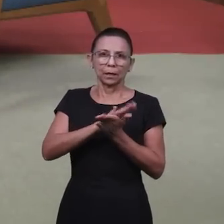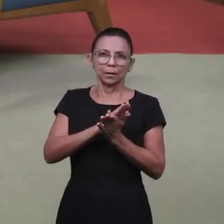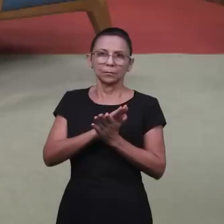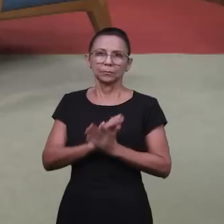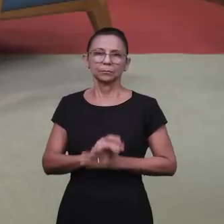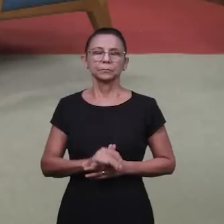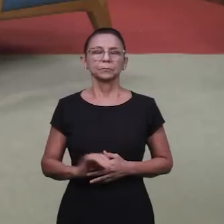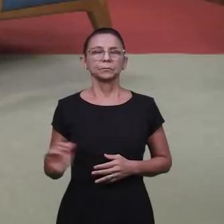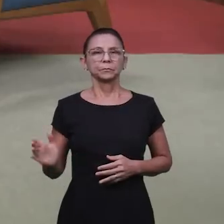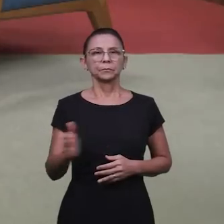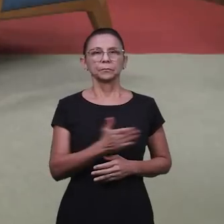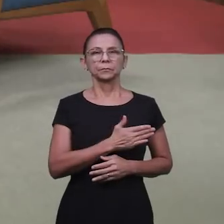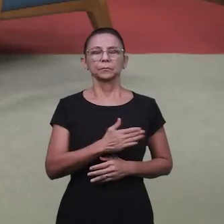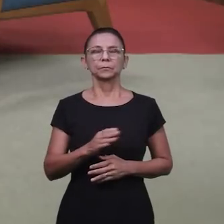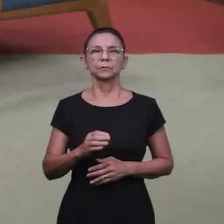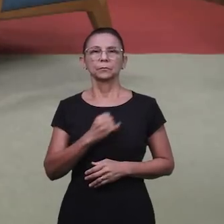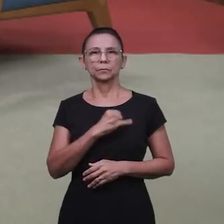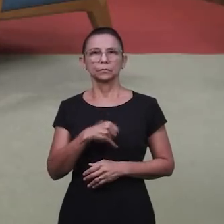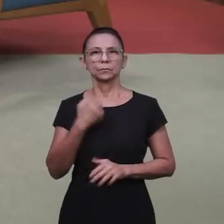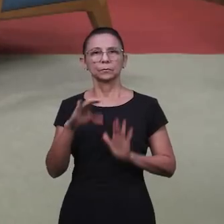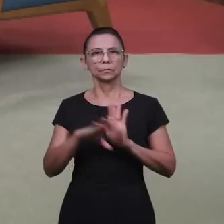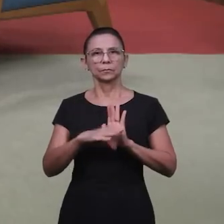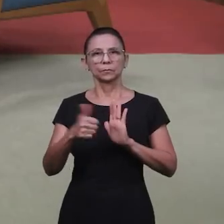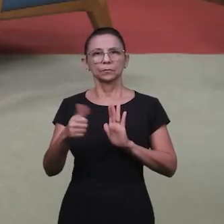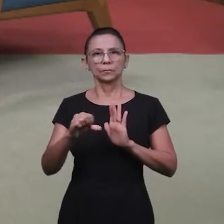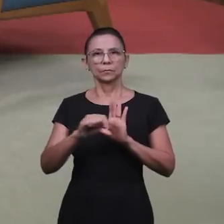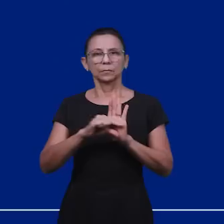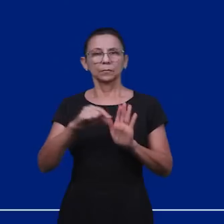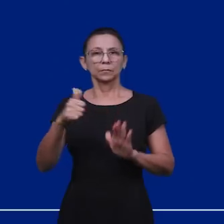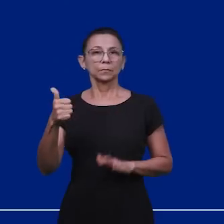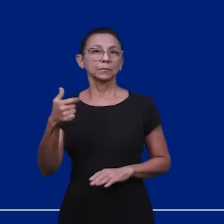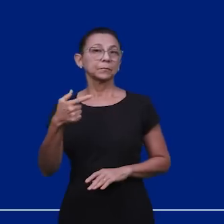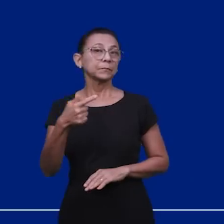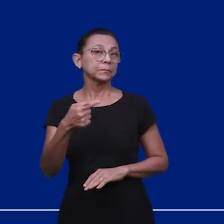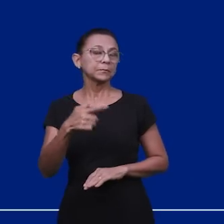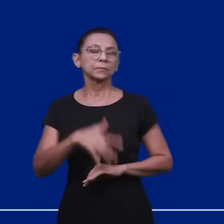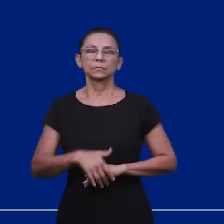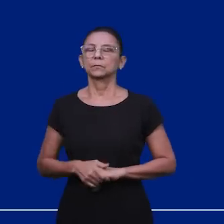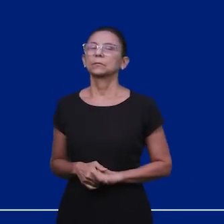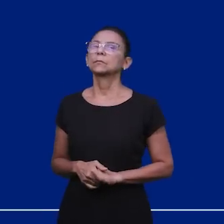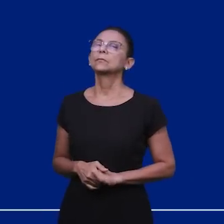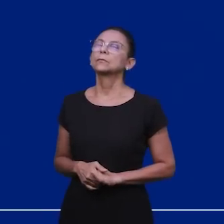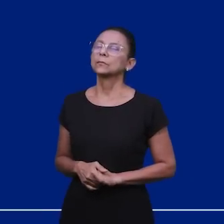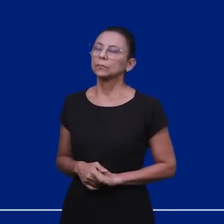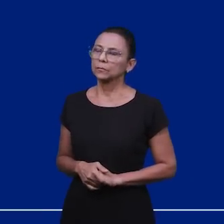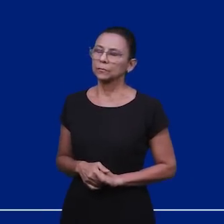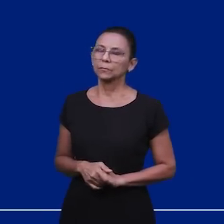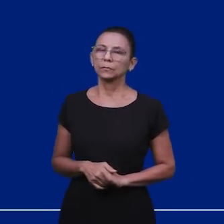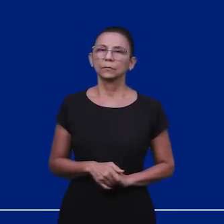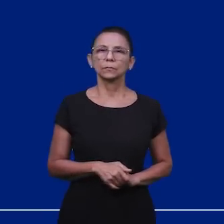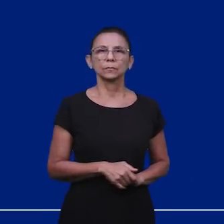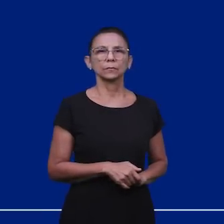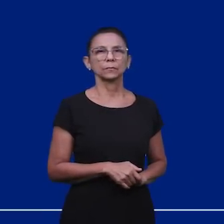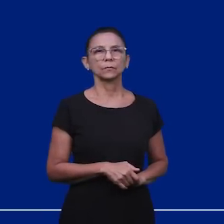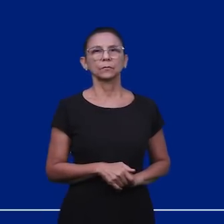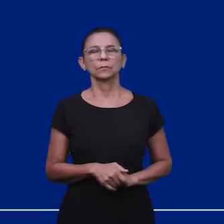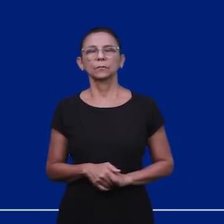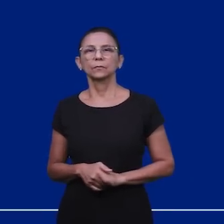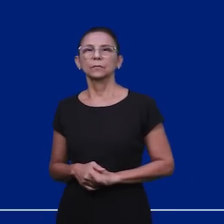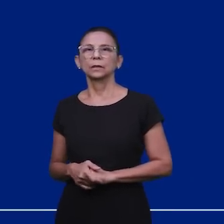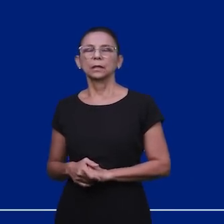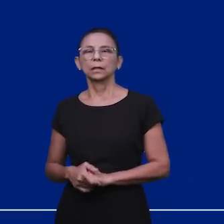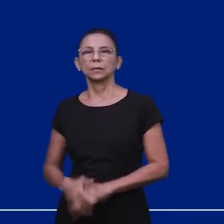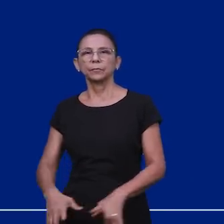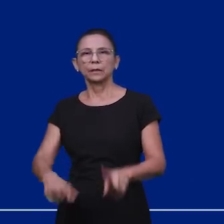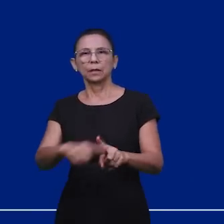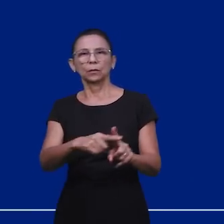agora ao outro versículo, João capítulo 19, verso 17, diz assim: E levando ele às costas